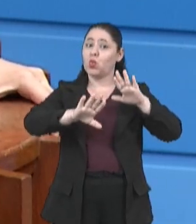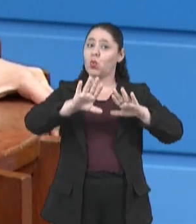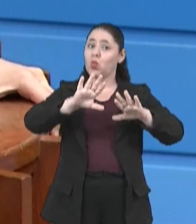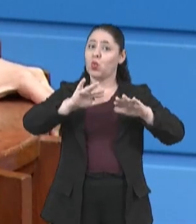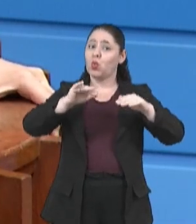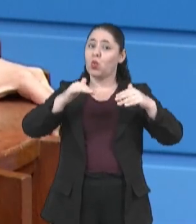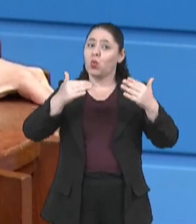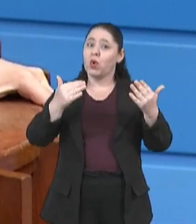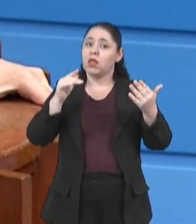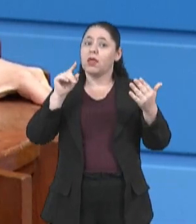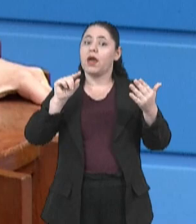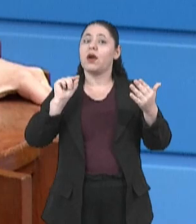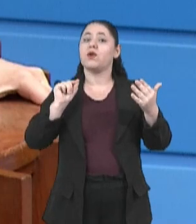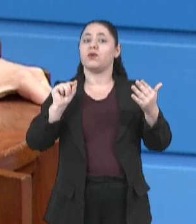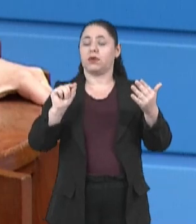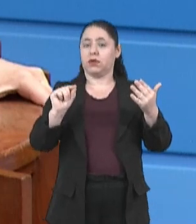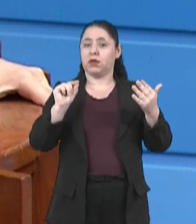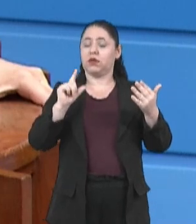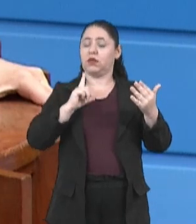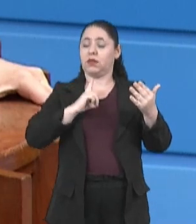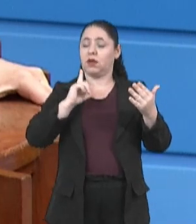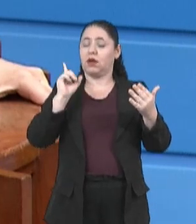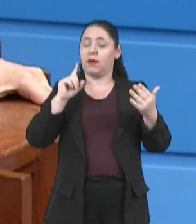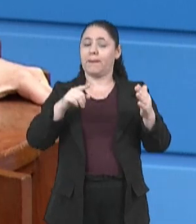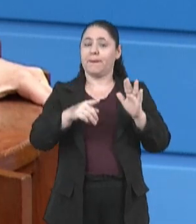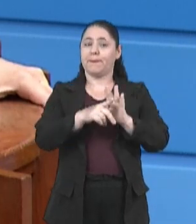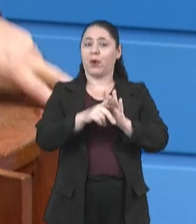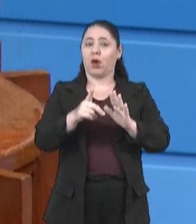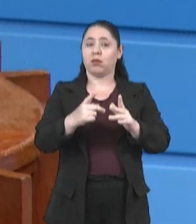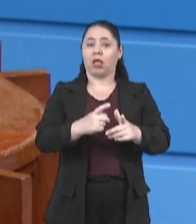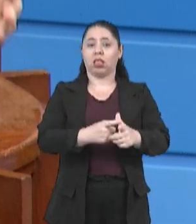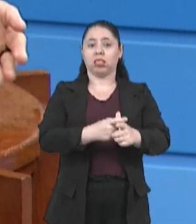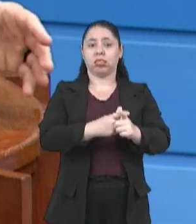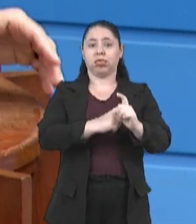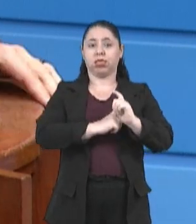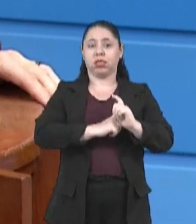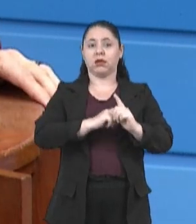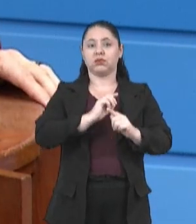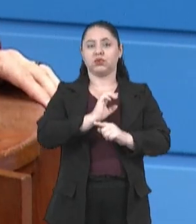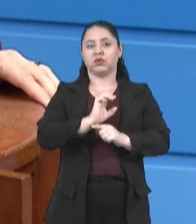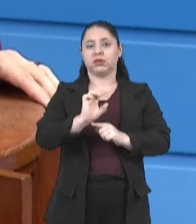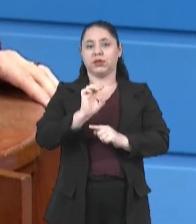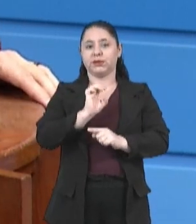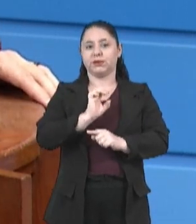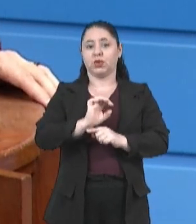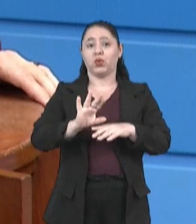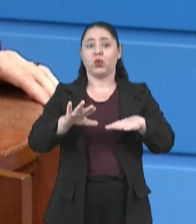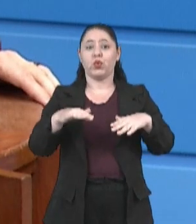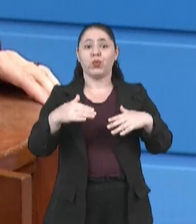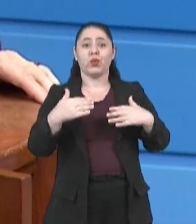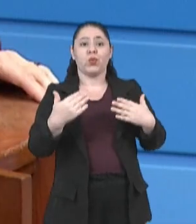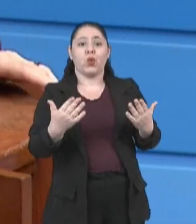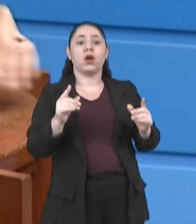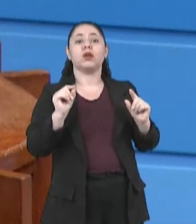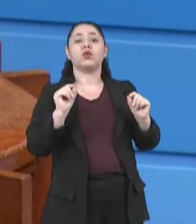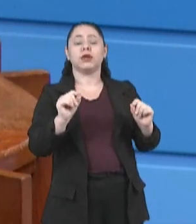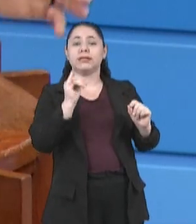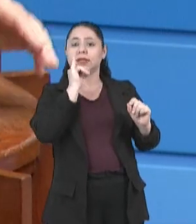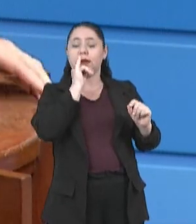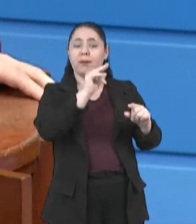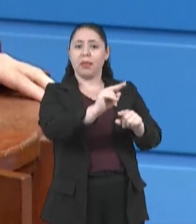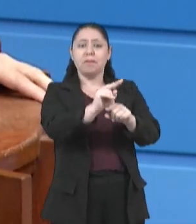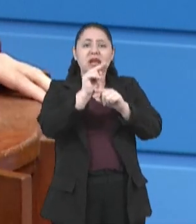quando se trata de endividamento do Estado, quando se trata de